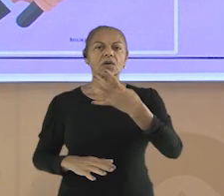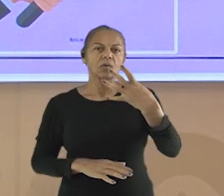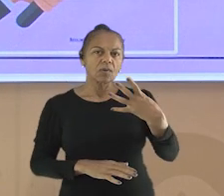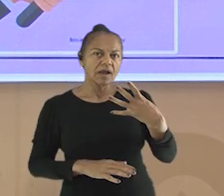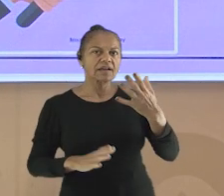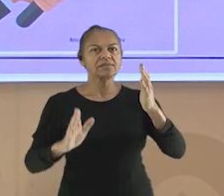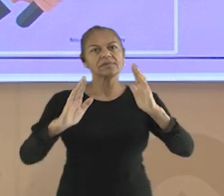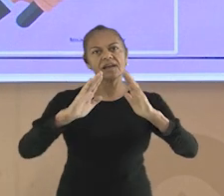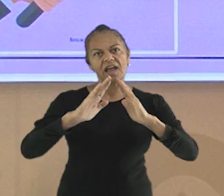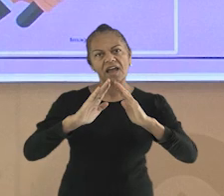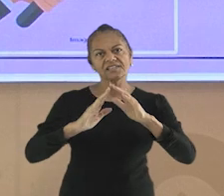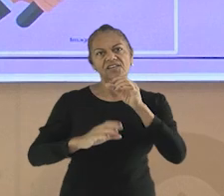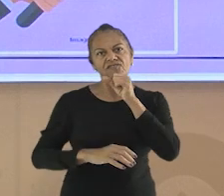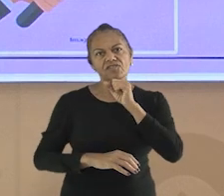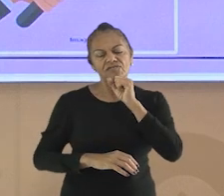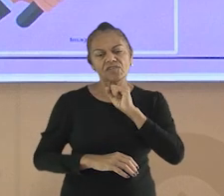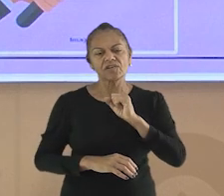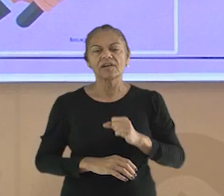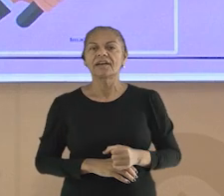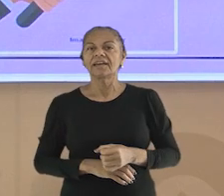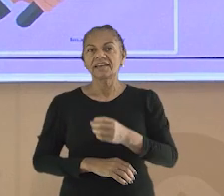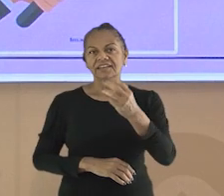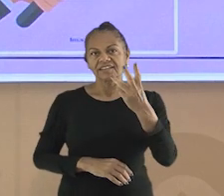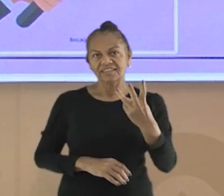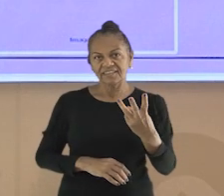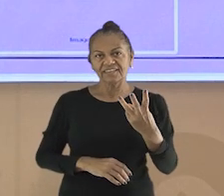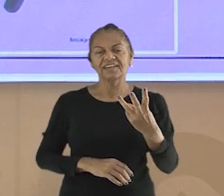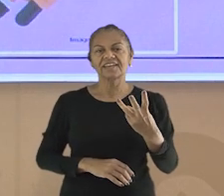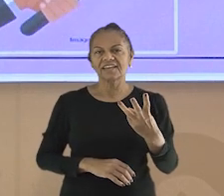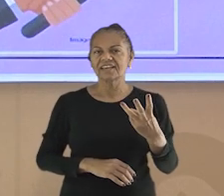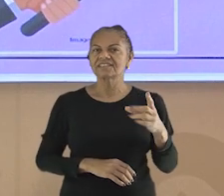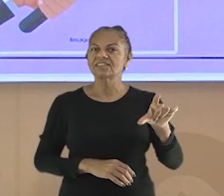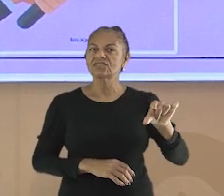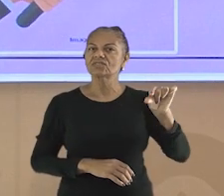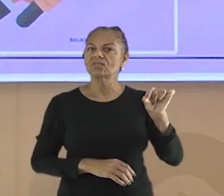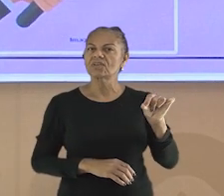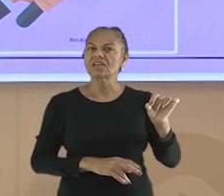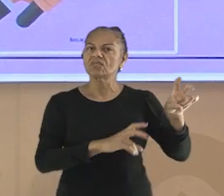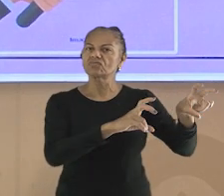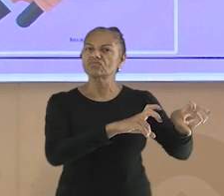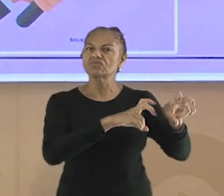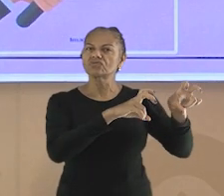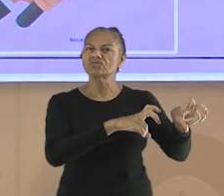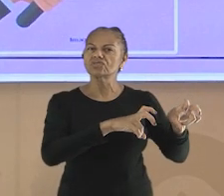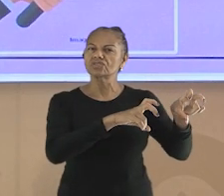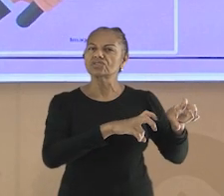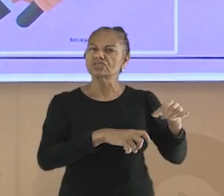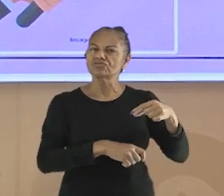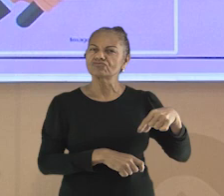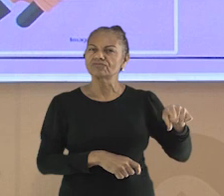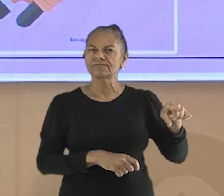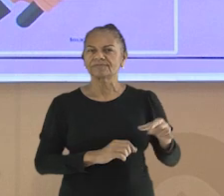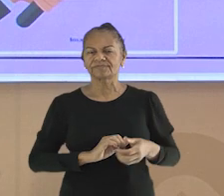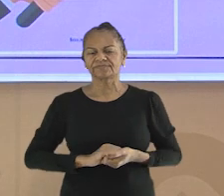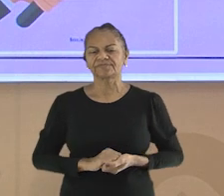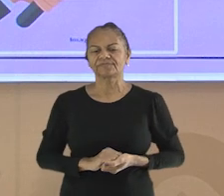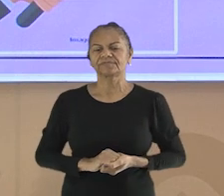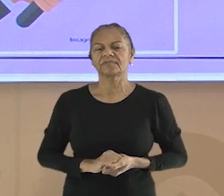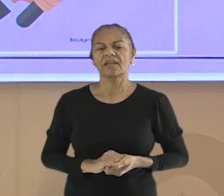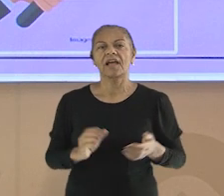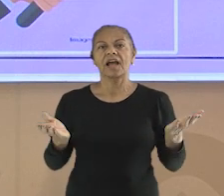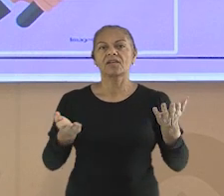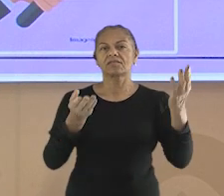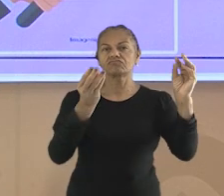praia. 5 que gostam de ficar em casa. 4 da casa da vovó e 3 que gostam de ir para